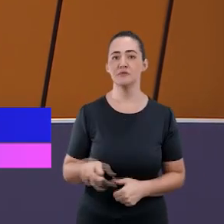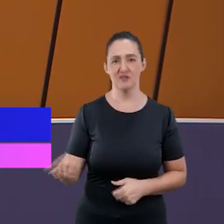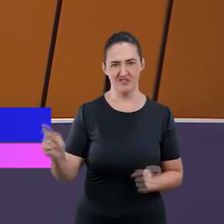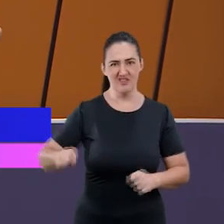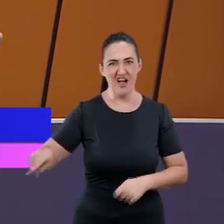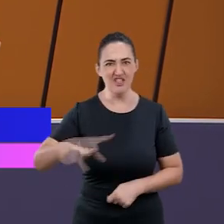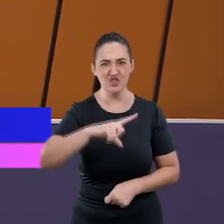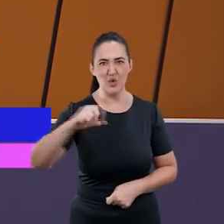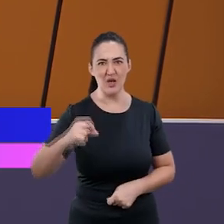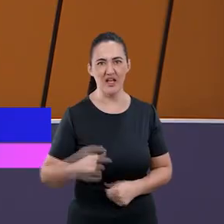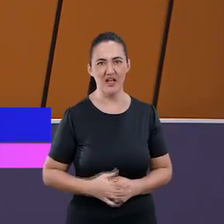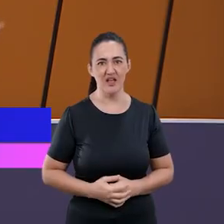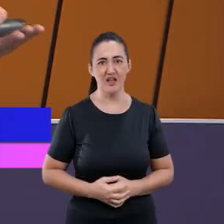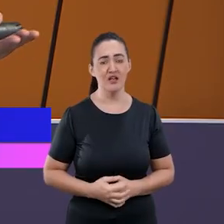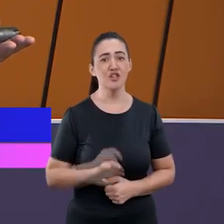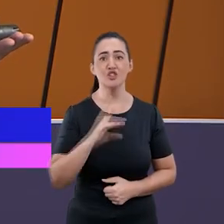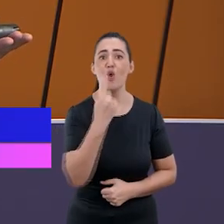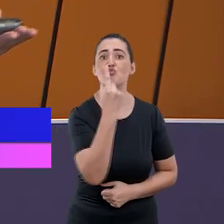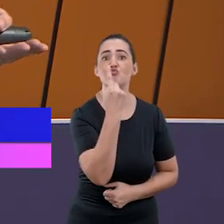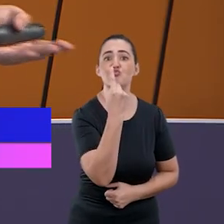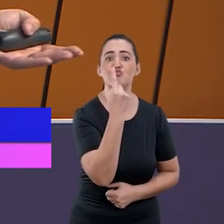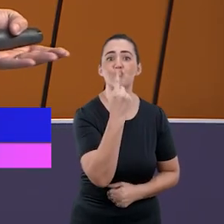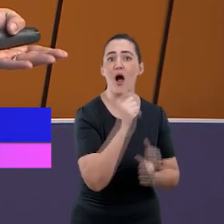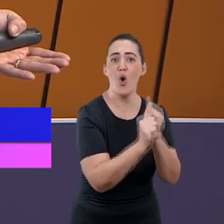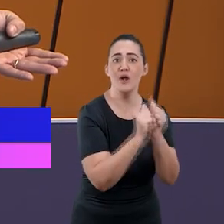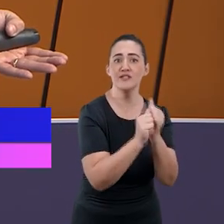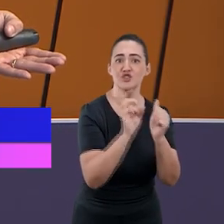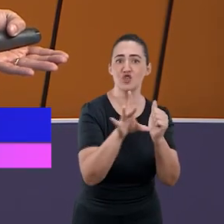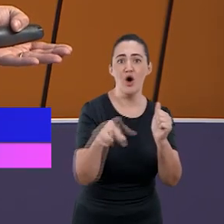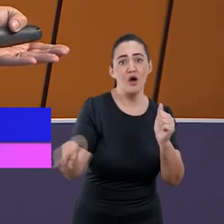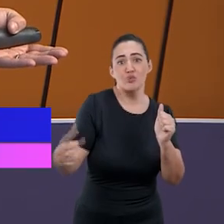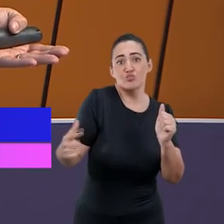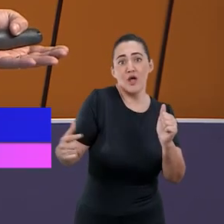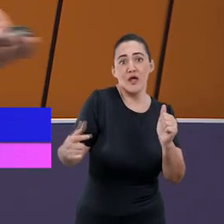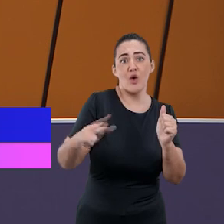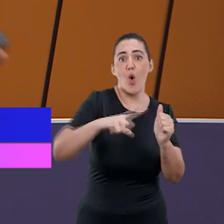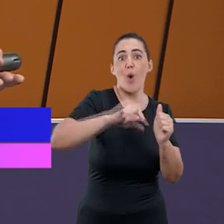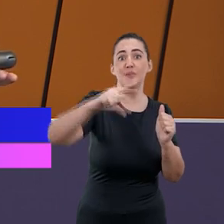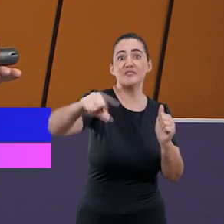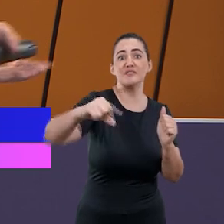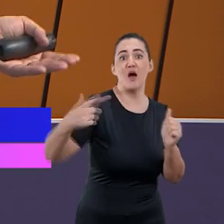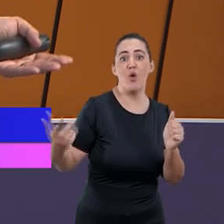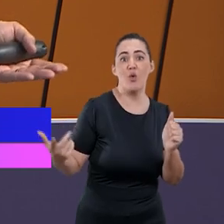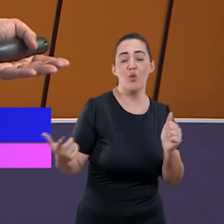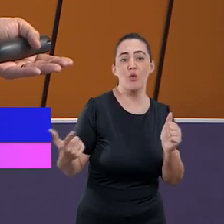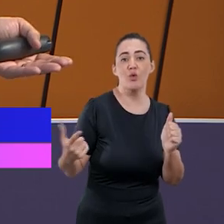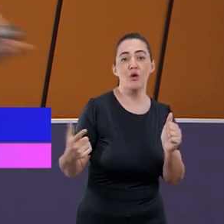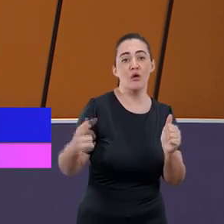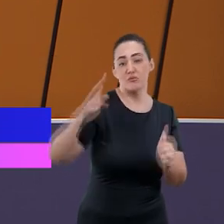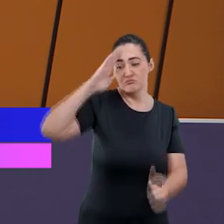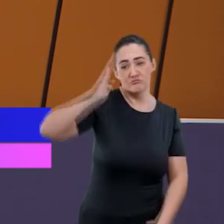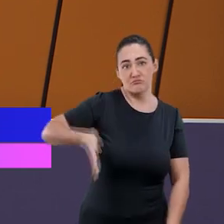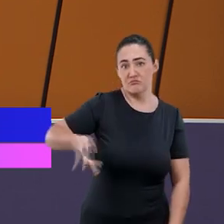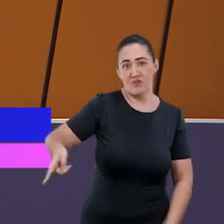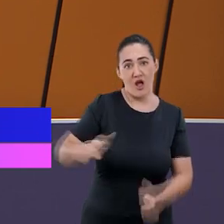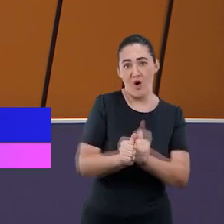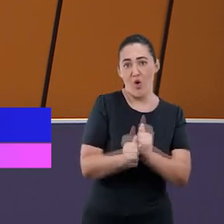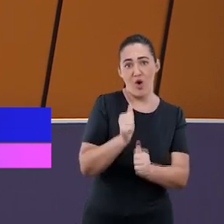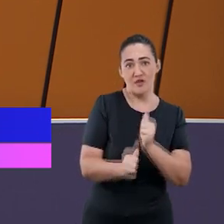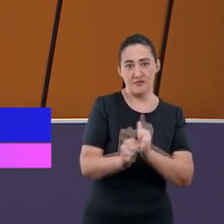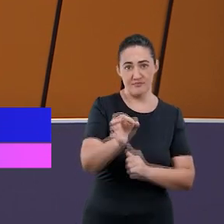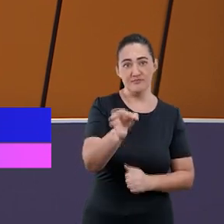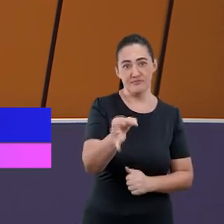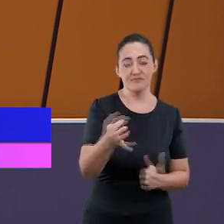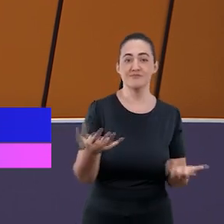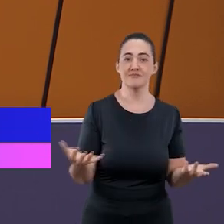que adianta eu dizer que ela é livre para escolher? Nada. Eu não dou opção de escolha, ela não tem outra coisa para escolher, ela só tem o arroz para